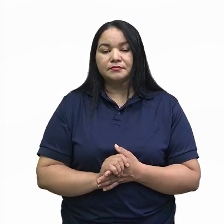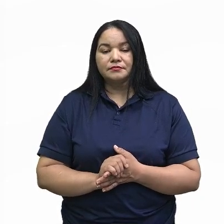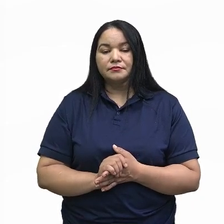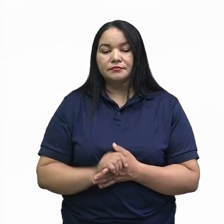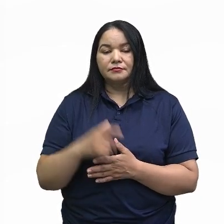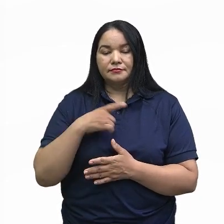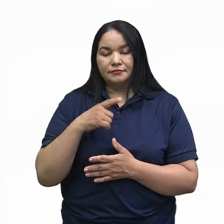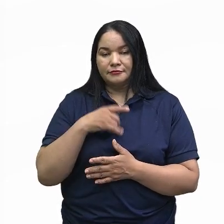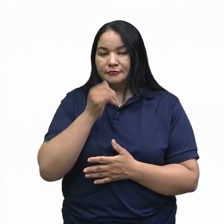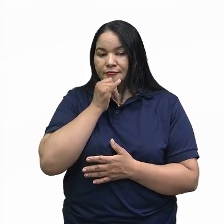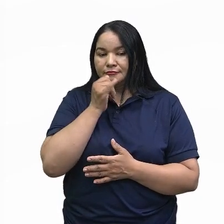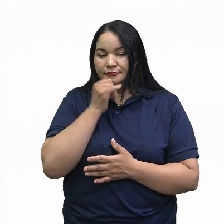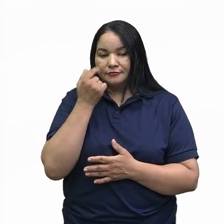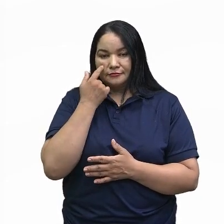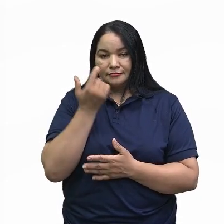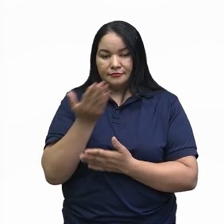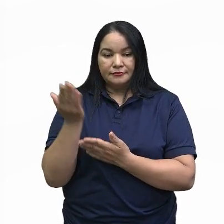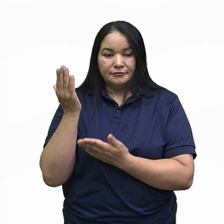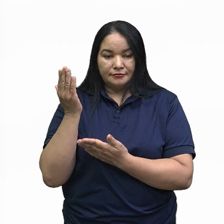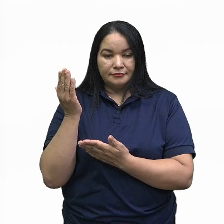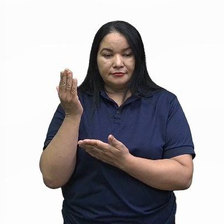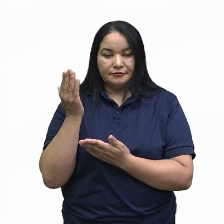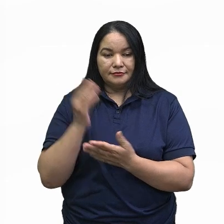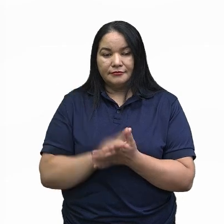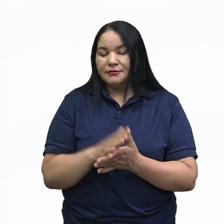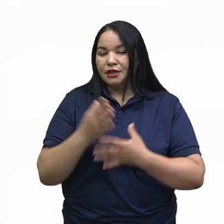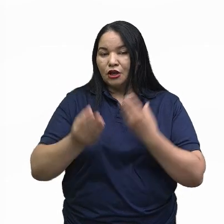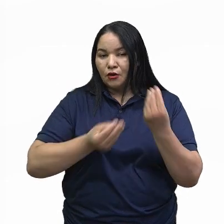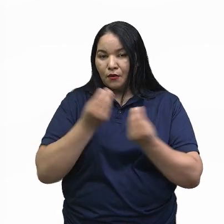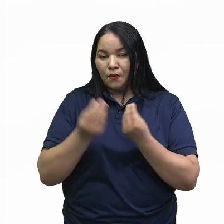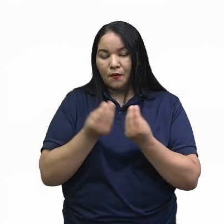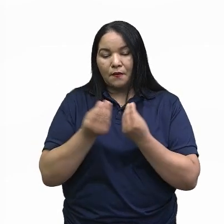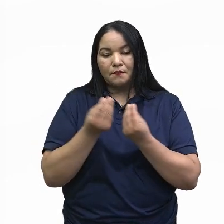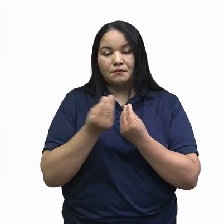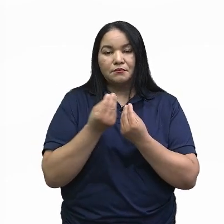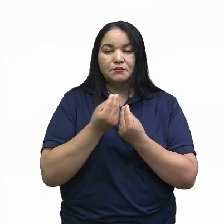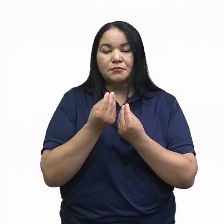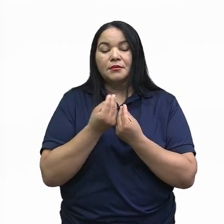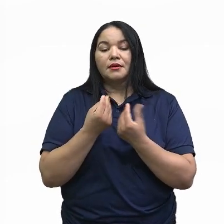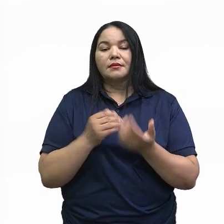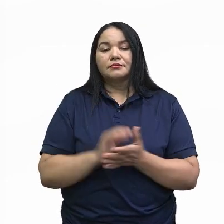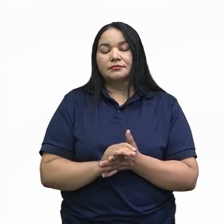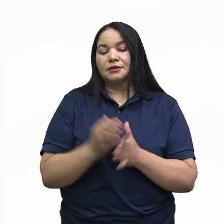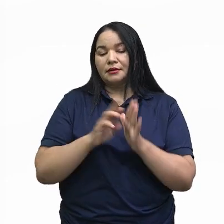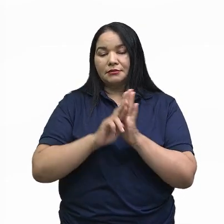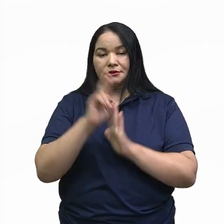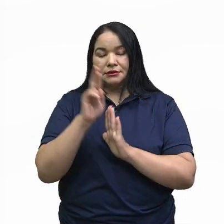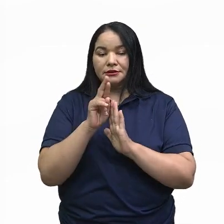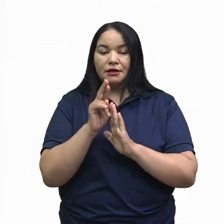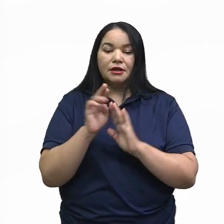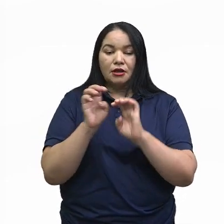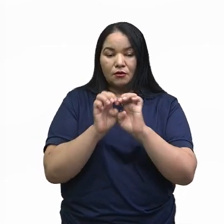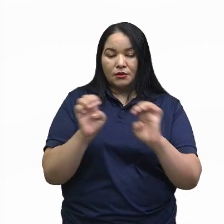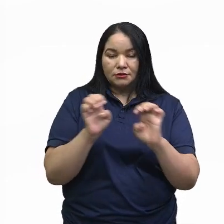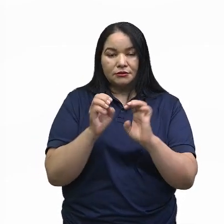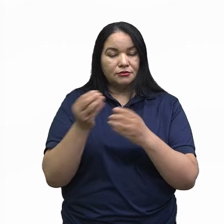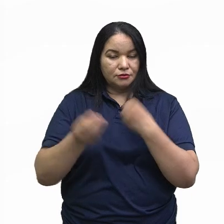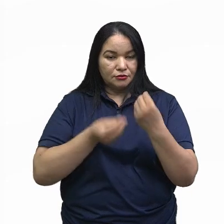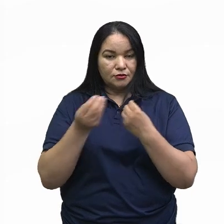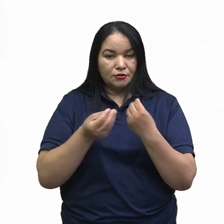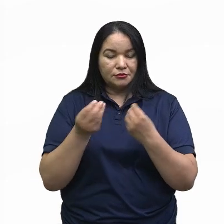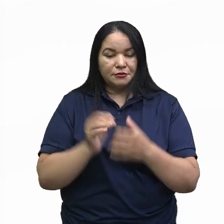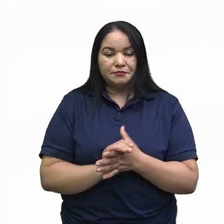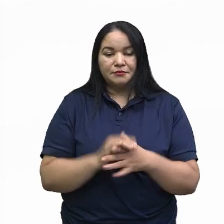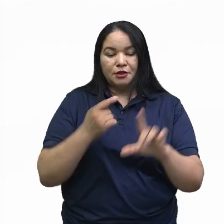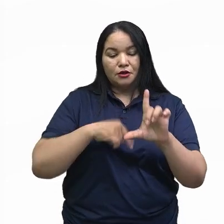os exemplos mais na prática, né, de como que a gente costuma representar essas equações, né, do decaimento, no